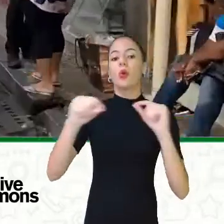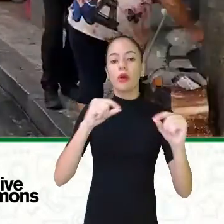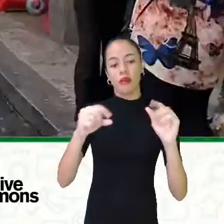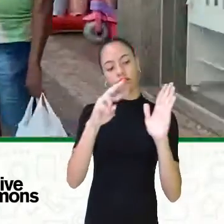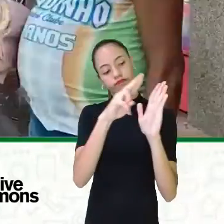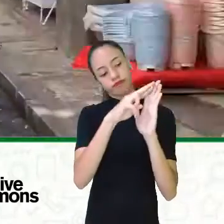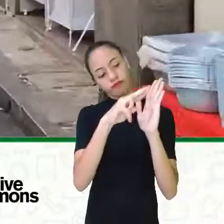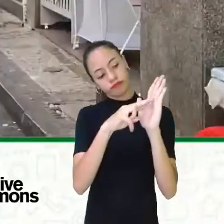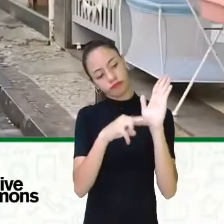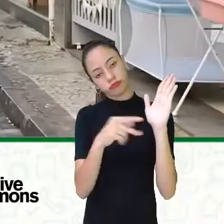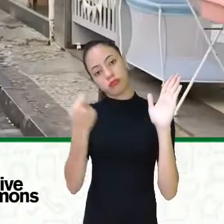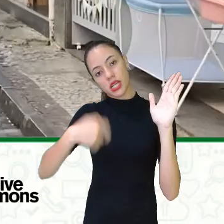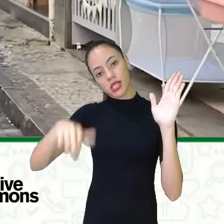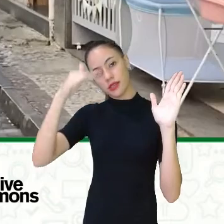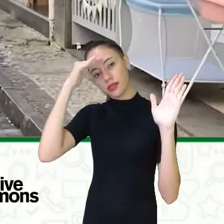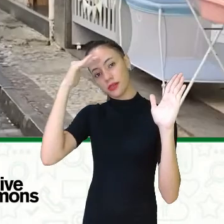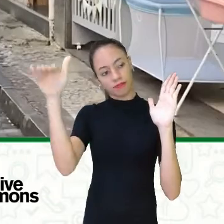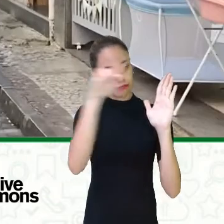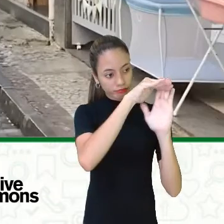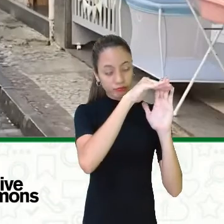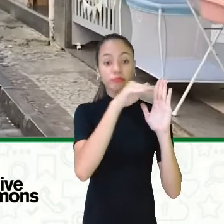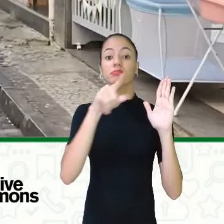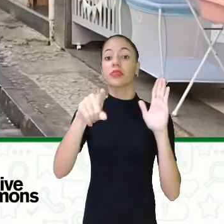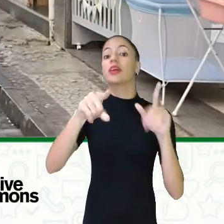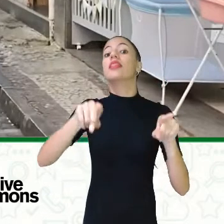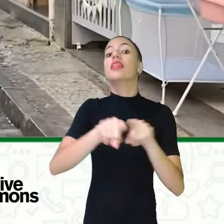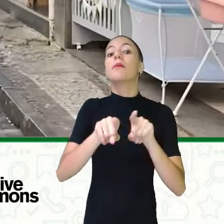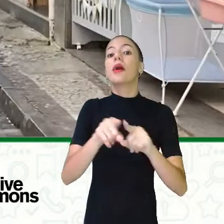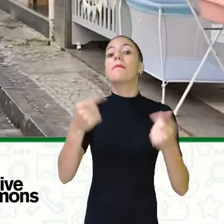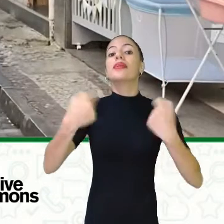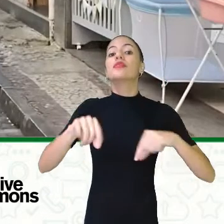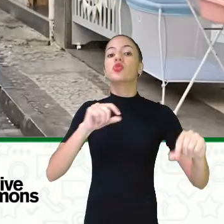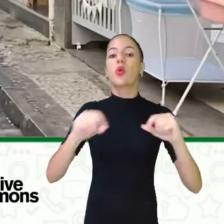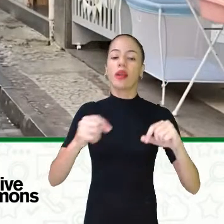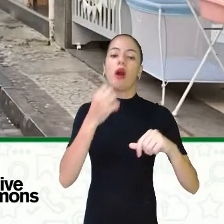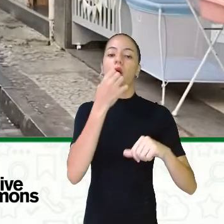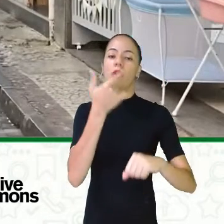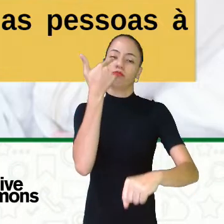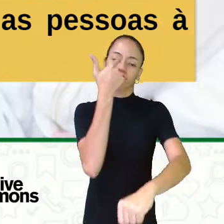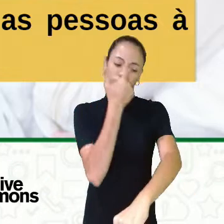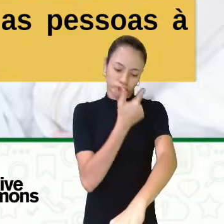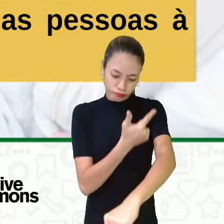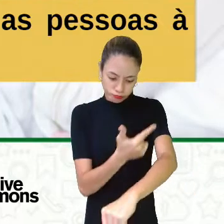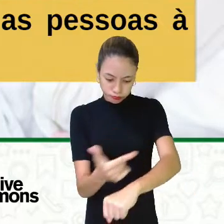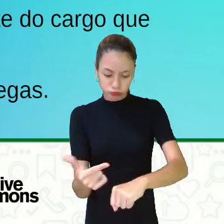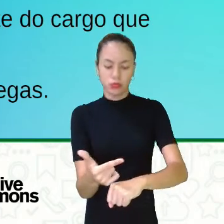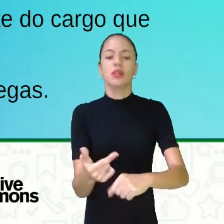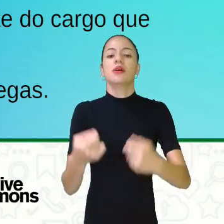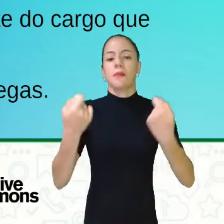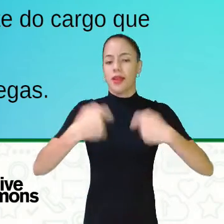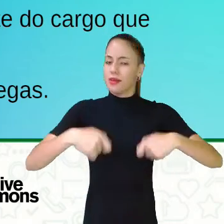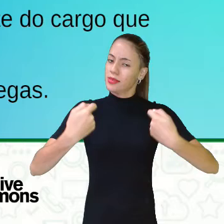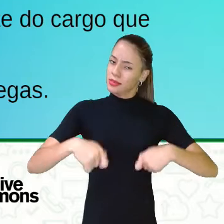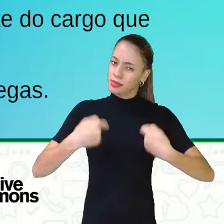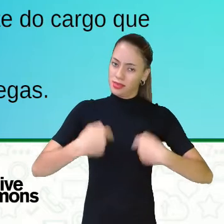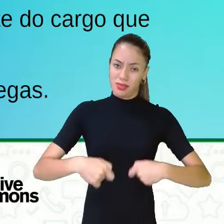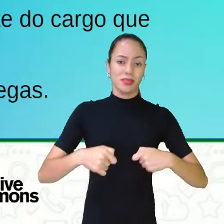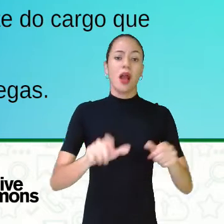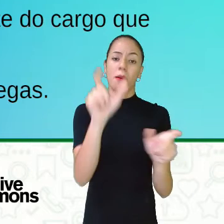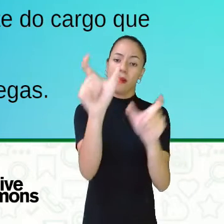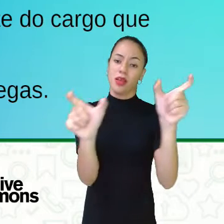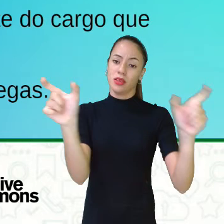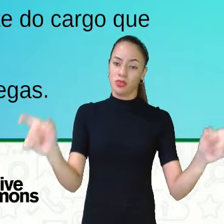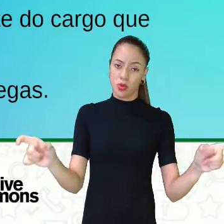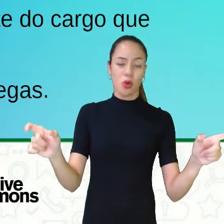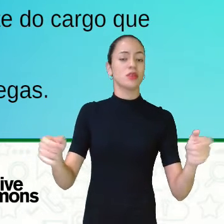Ser cordial, você tem que ser cordial, Noronha. Tem que ser cordial com as pessoas,